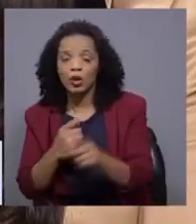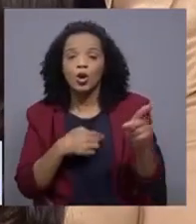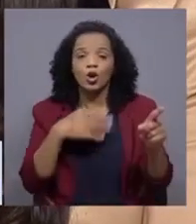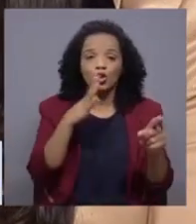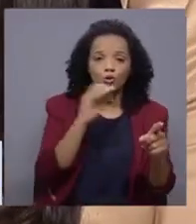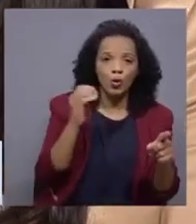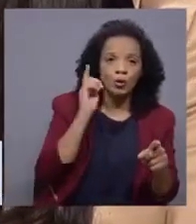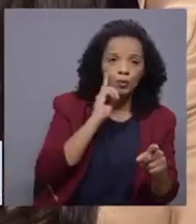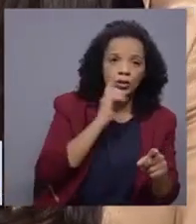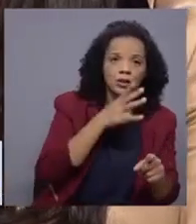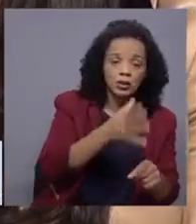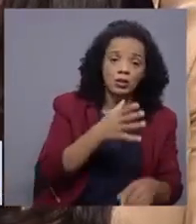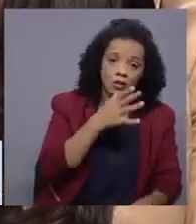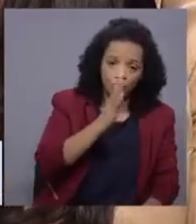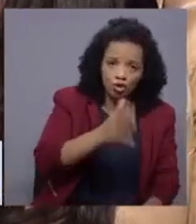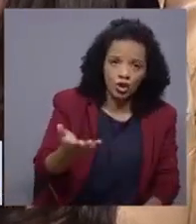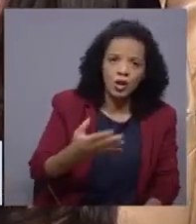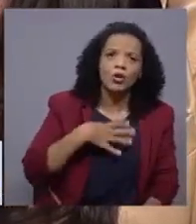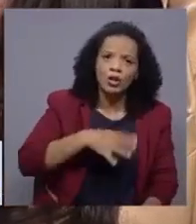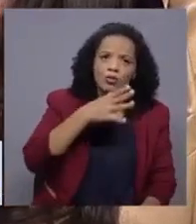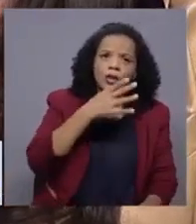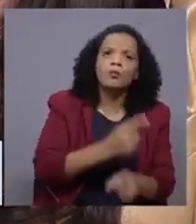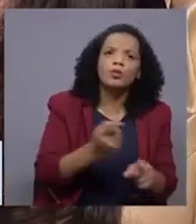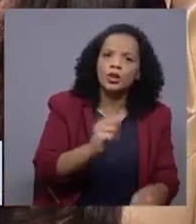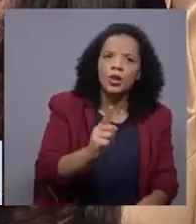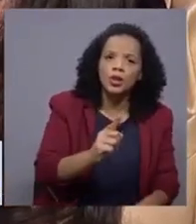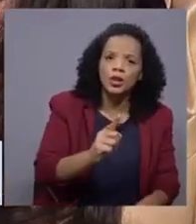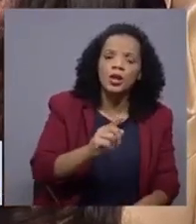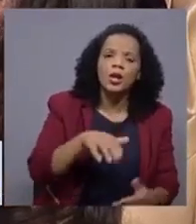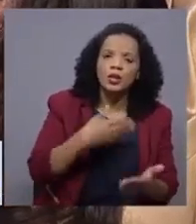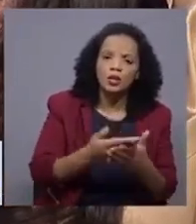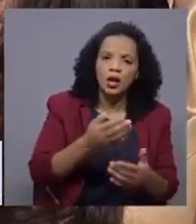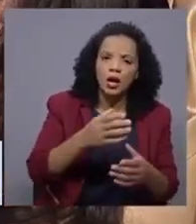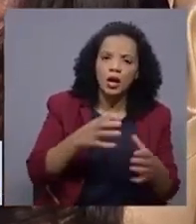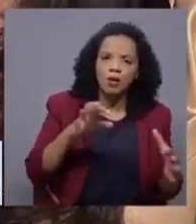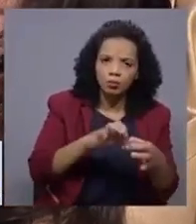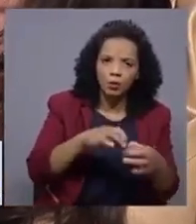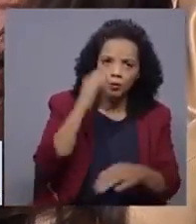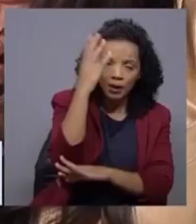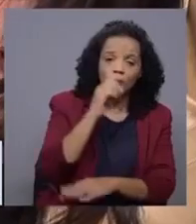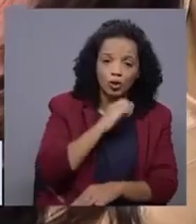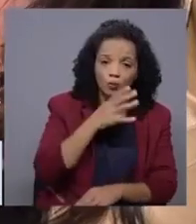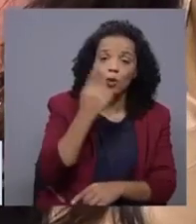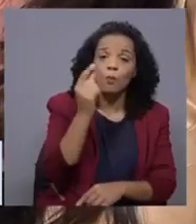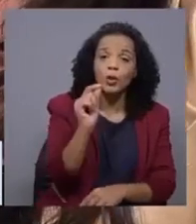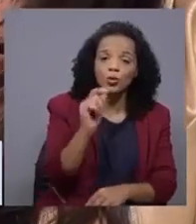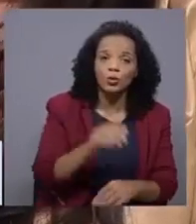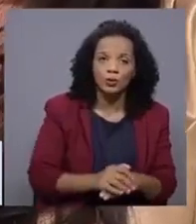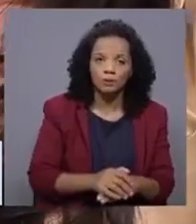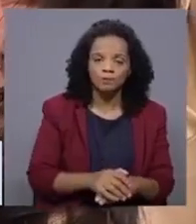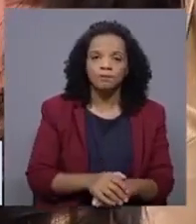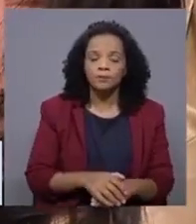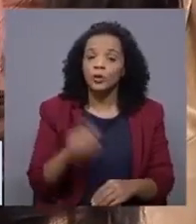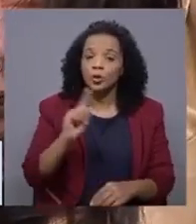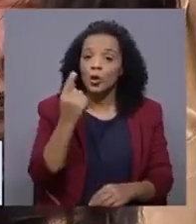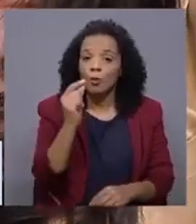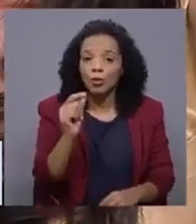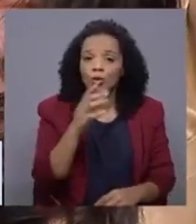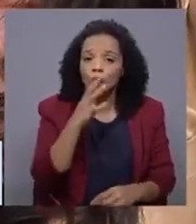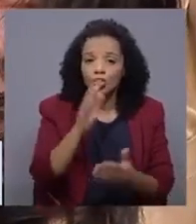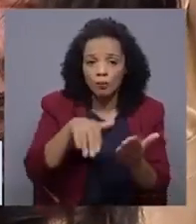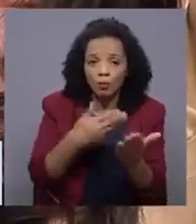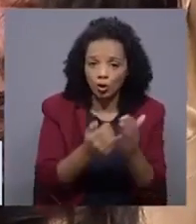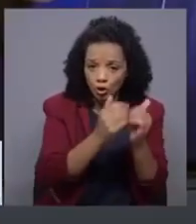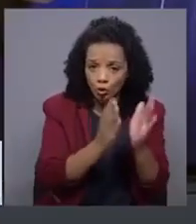importante dizer-se. Mas já disse e está a brincar. Mas eu quero explicar porque é que não é do governo com o PAN. Posso explicar? Então, com propostas muito concretas. Não, não é preciso. Não vai dizer as